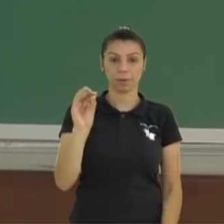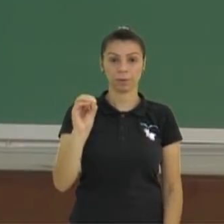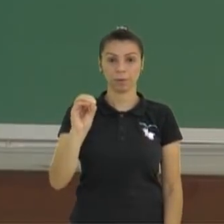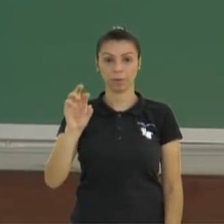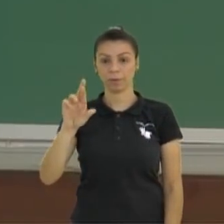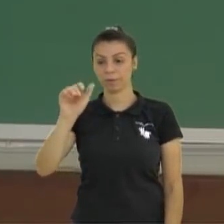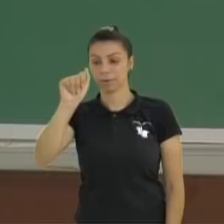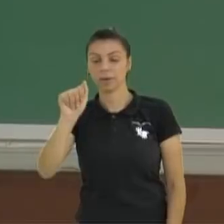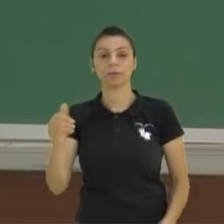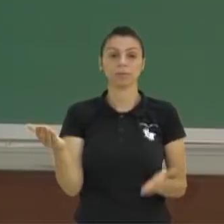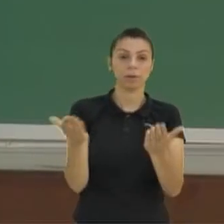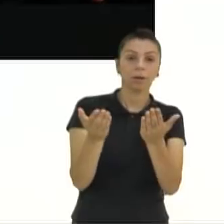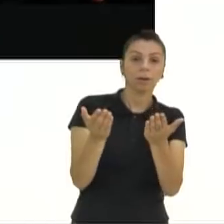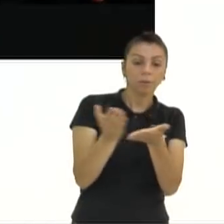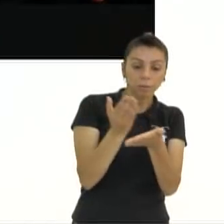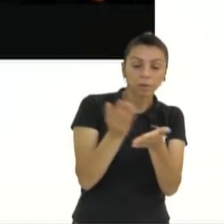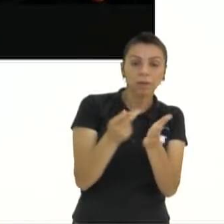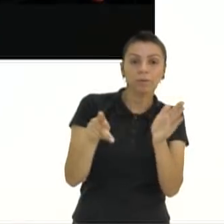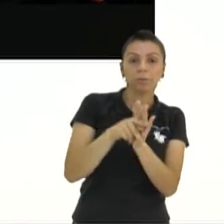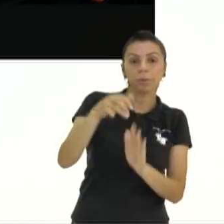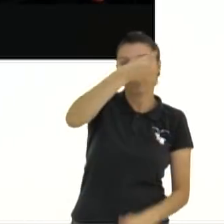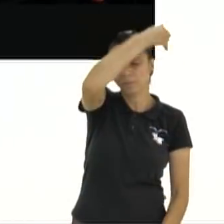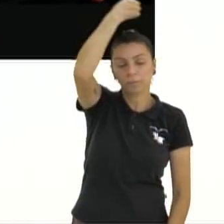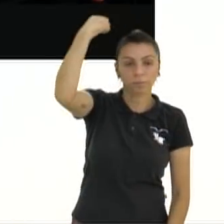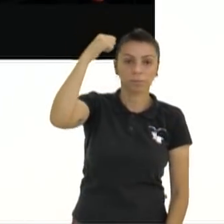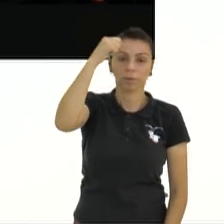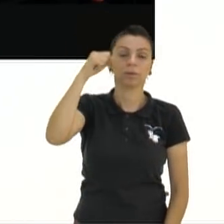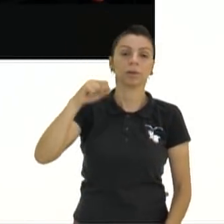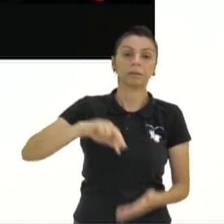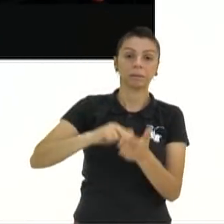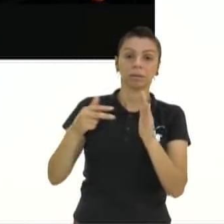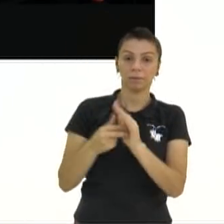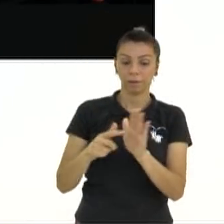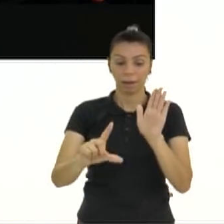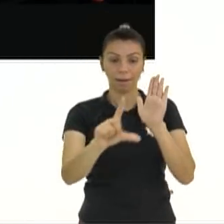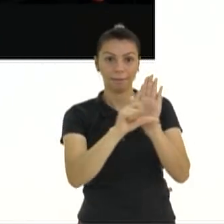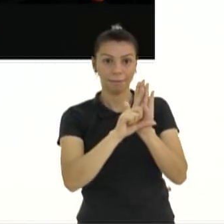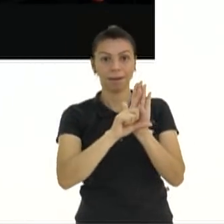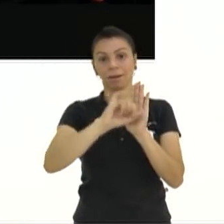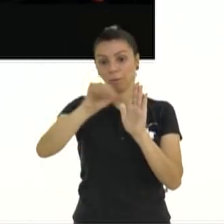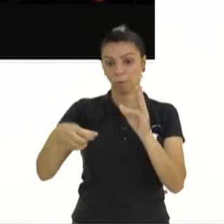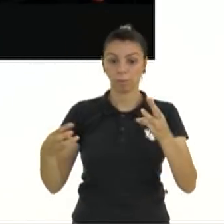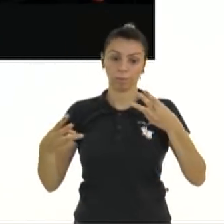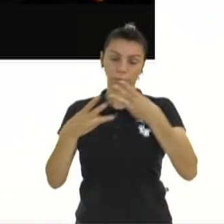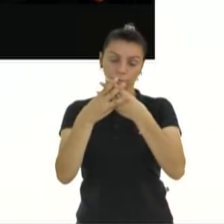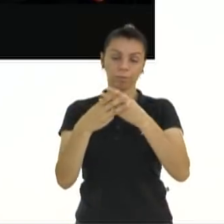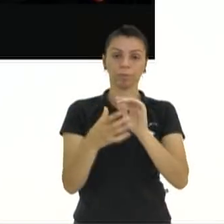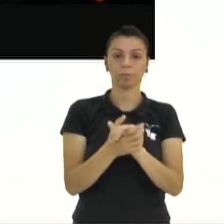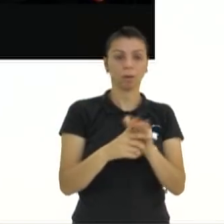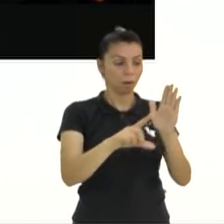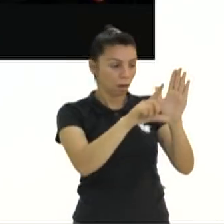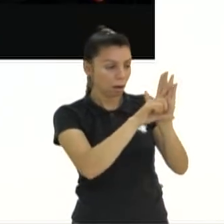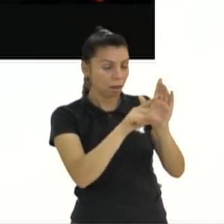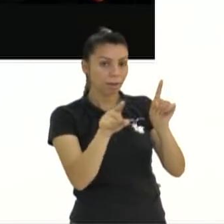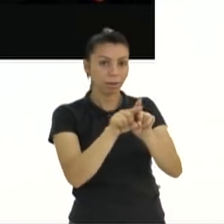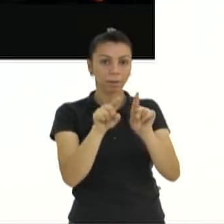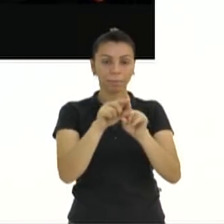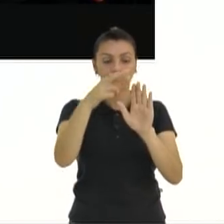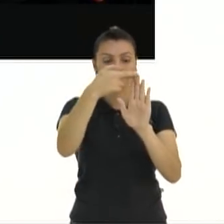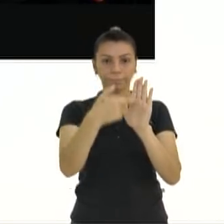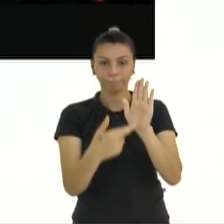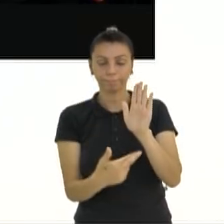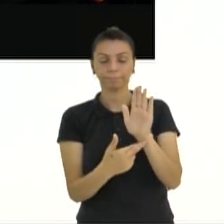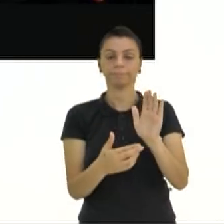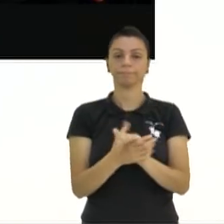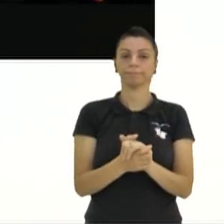Torá é o livro sagrado do judaísmo e significa lei, ensinamento ou instrução.